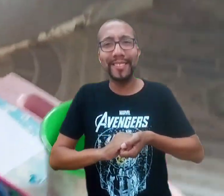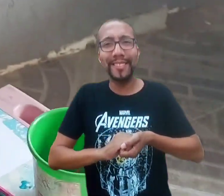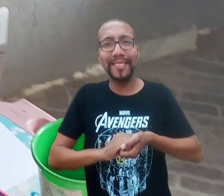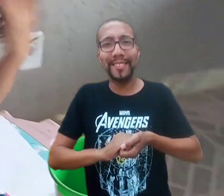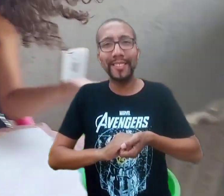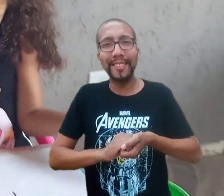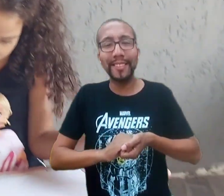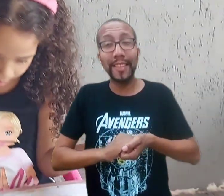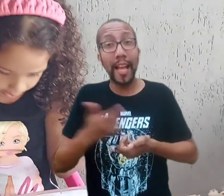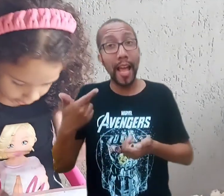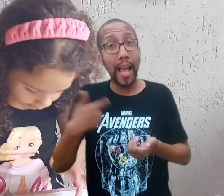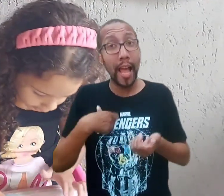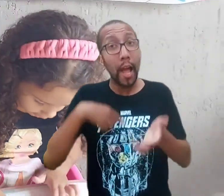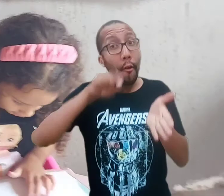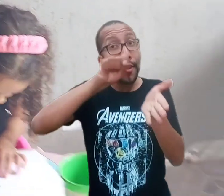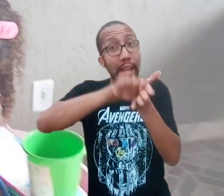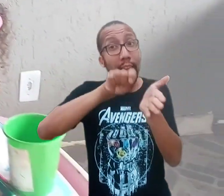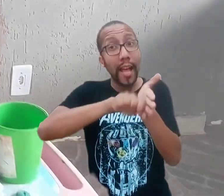Vou fazer um picolé.